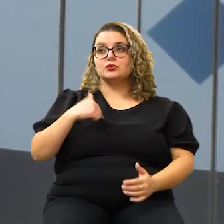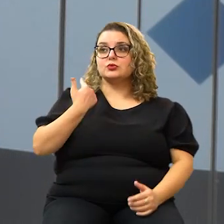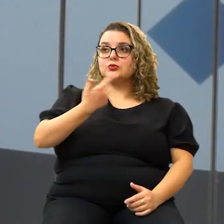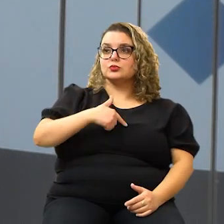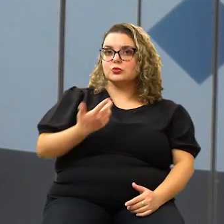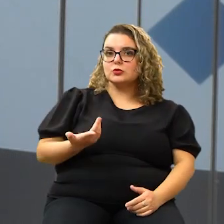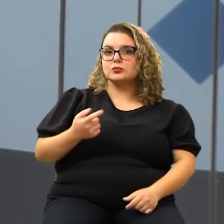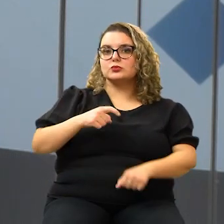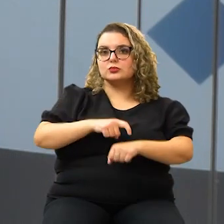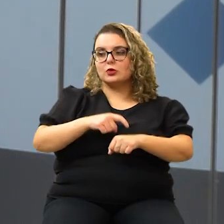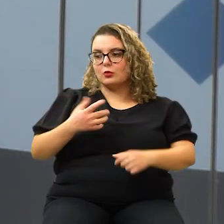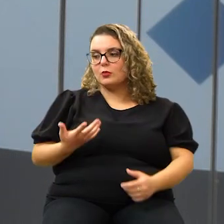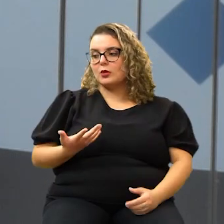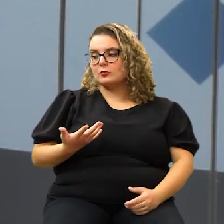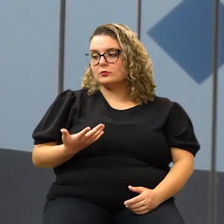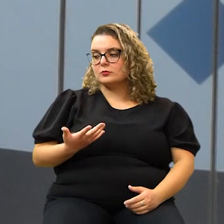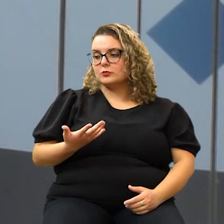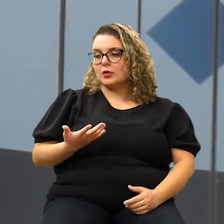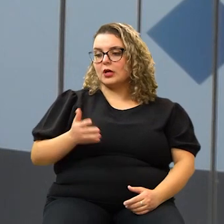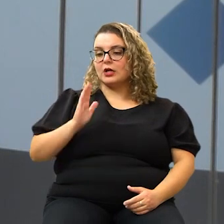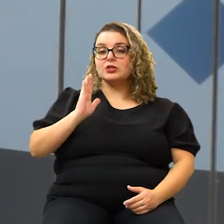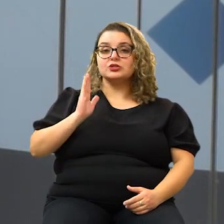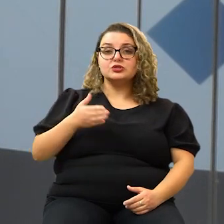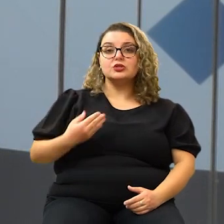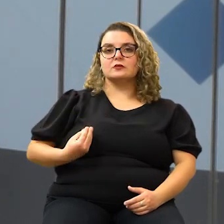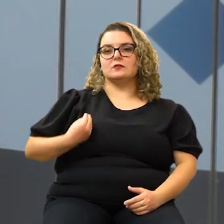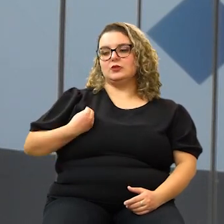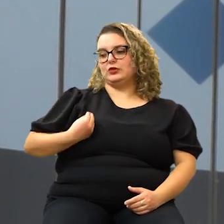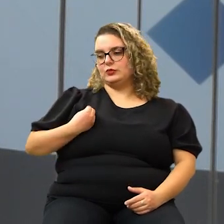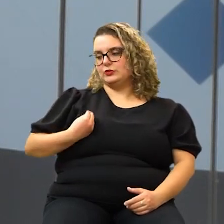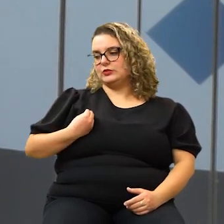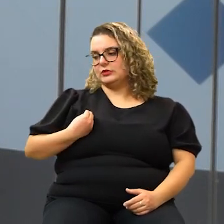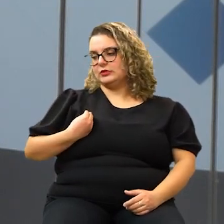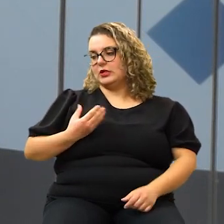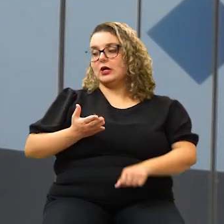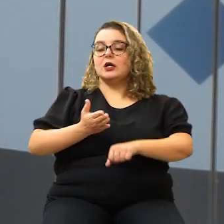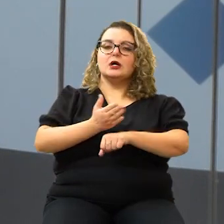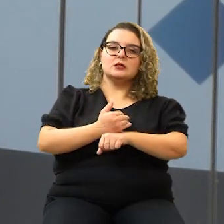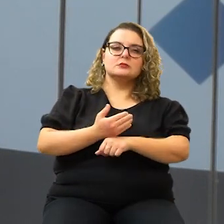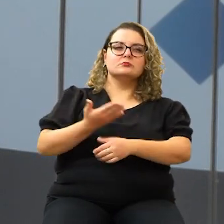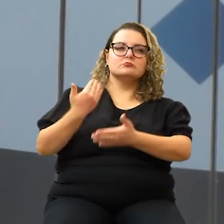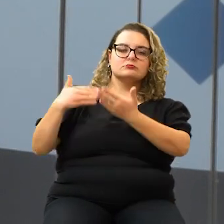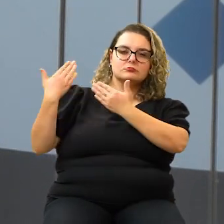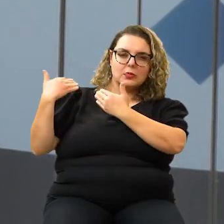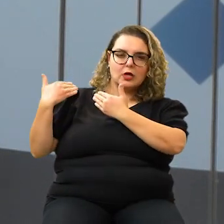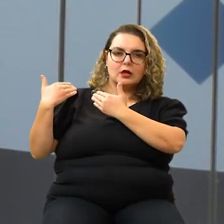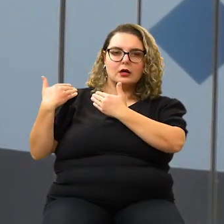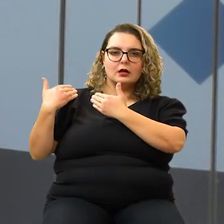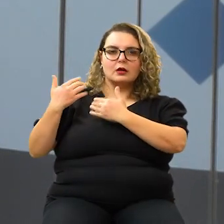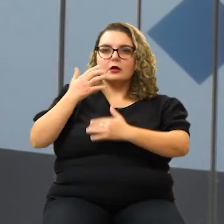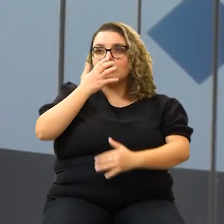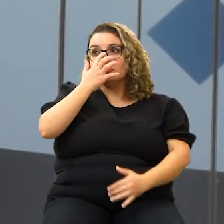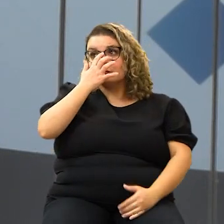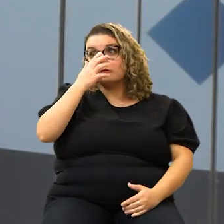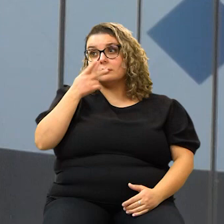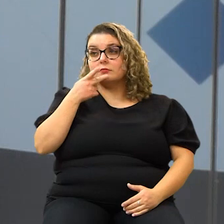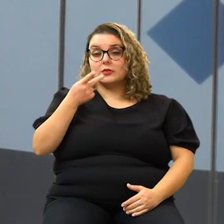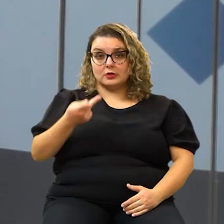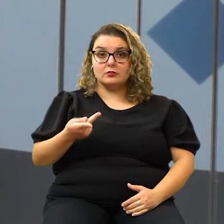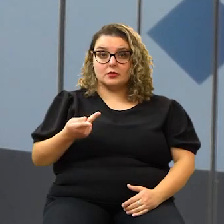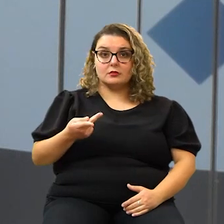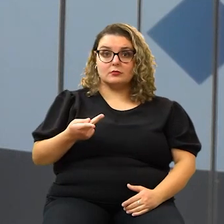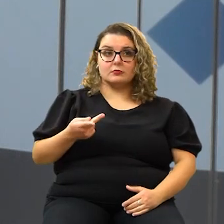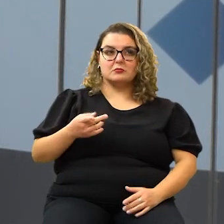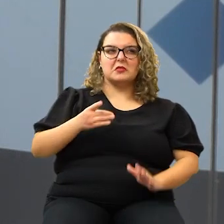estamos numa fase em que já estamos vivenciando. Antes, alguns anos atrás, a gente falava isso